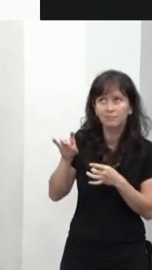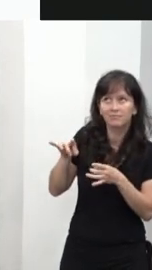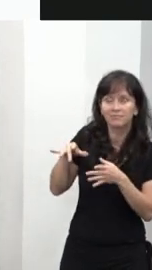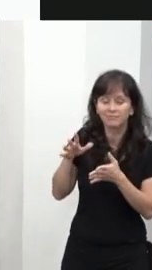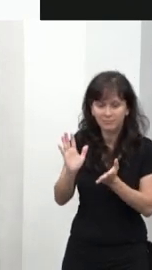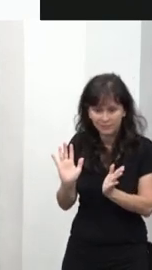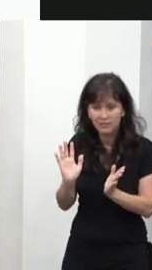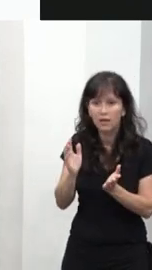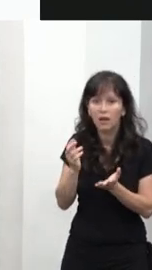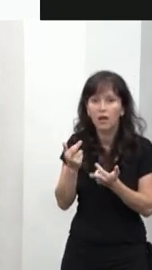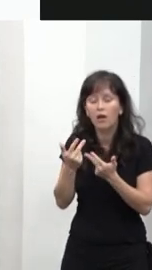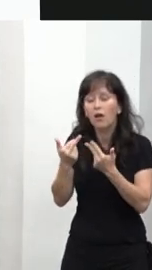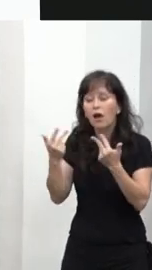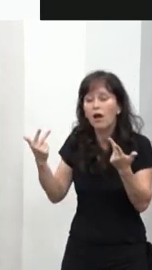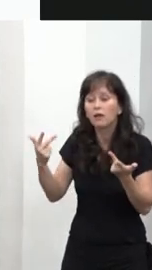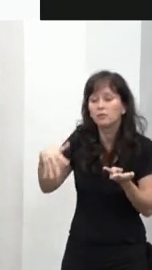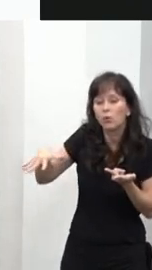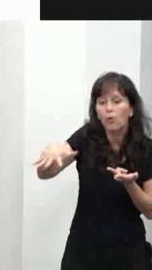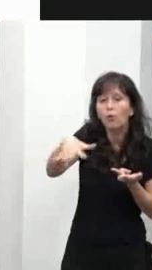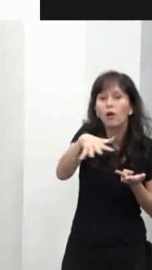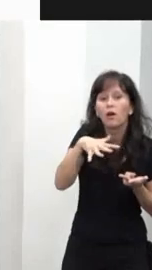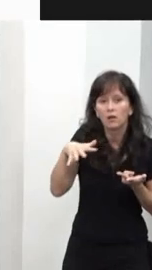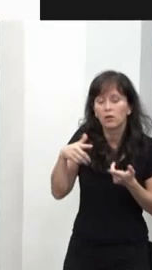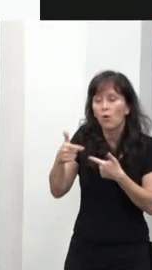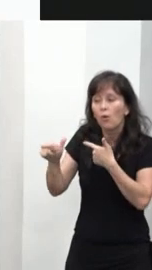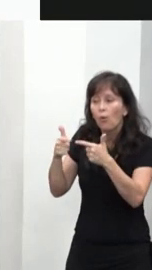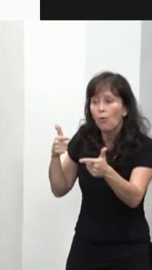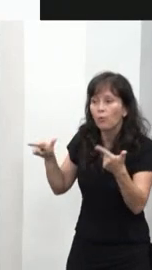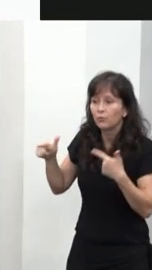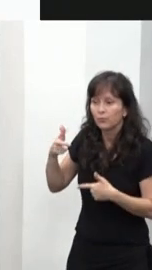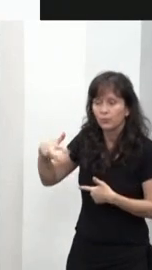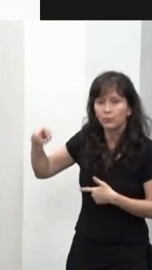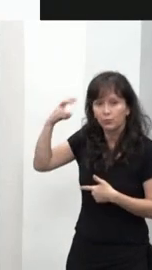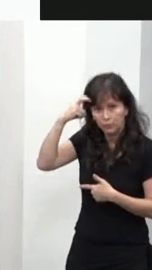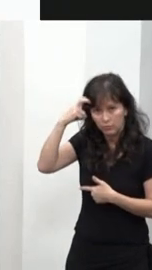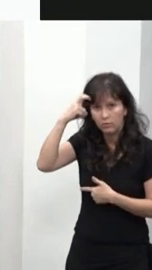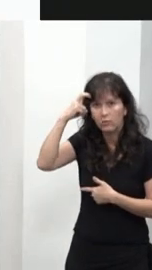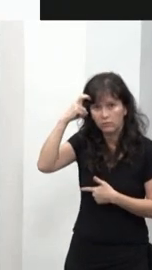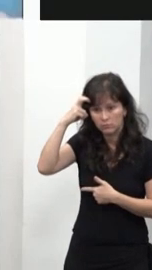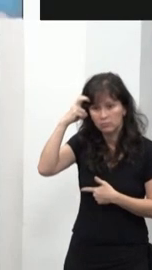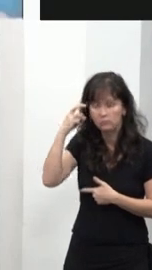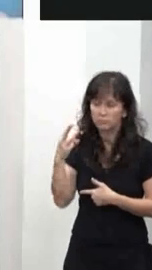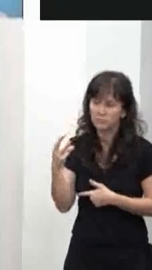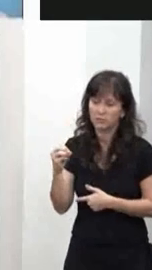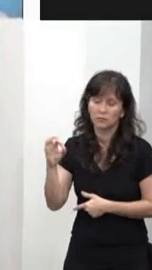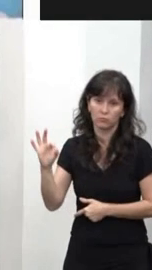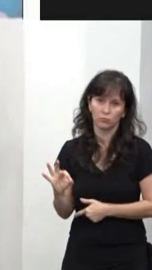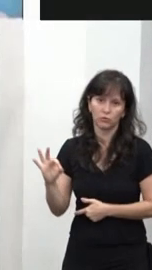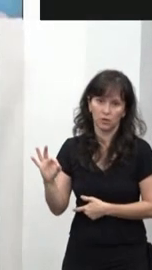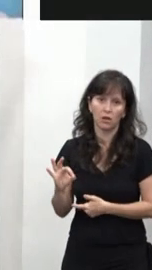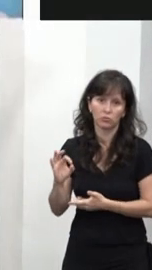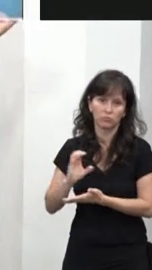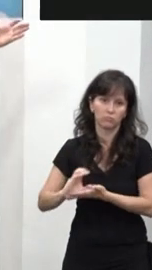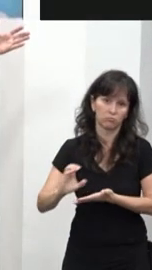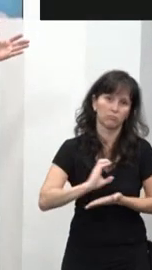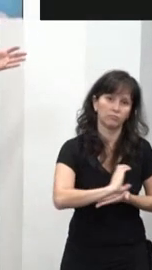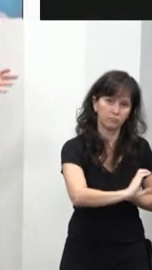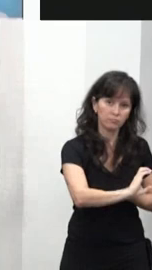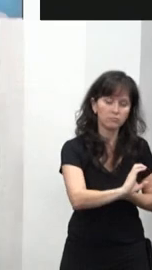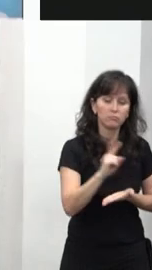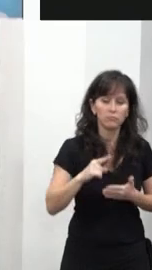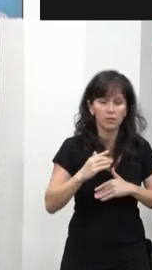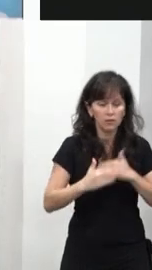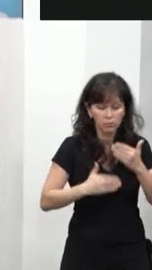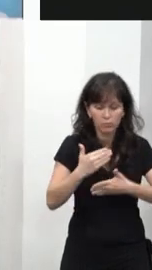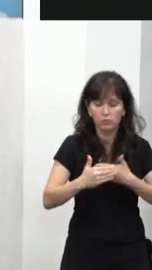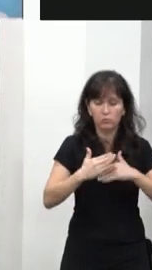habilidades culturais que vale aí a 30% Então esse é o processo de construção coletiva